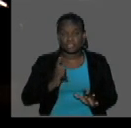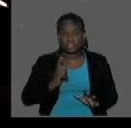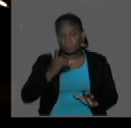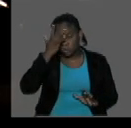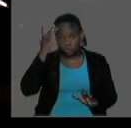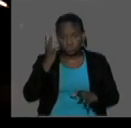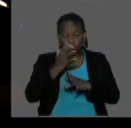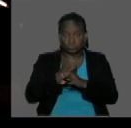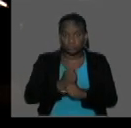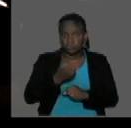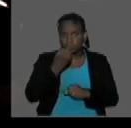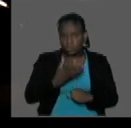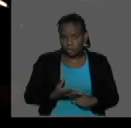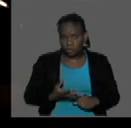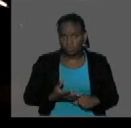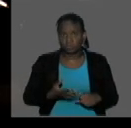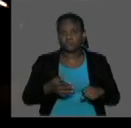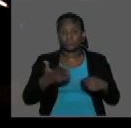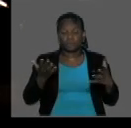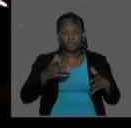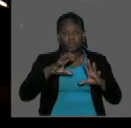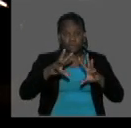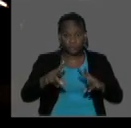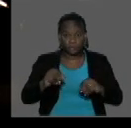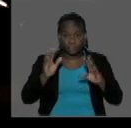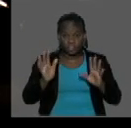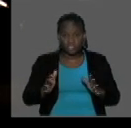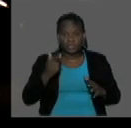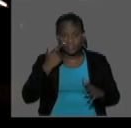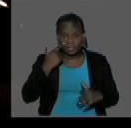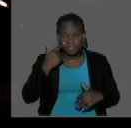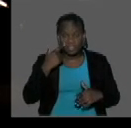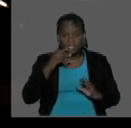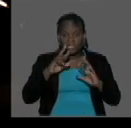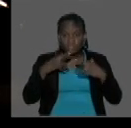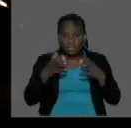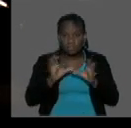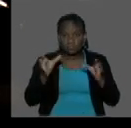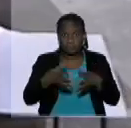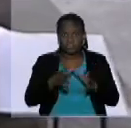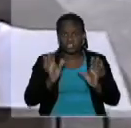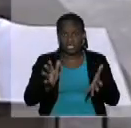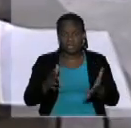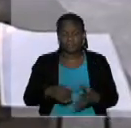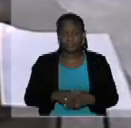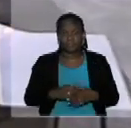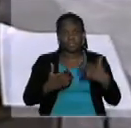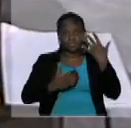número significativo e estamos todos já em ritmos de conferência.